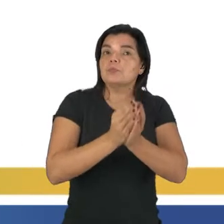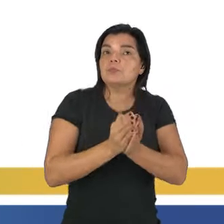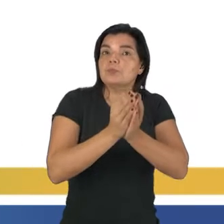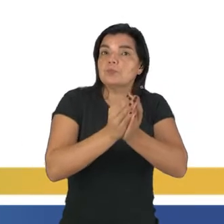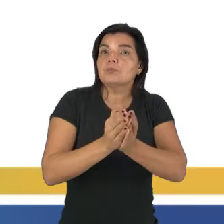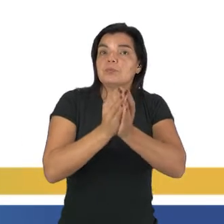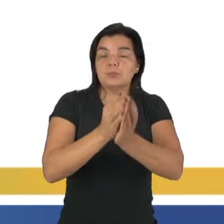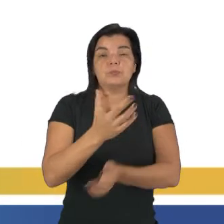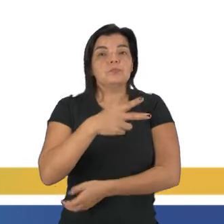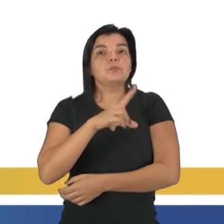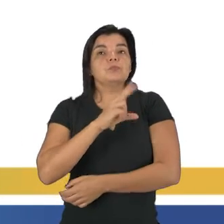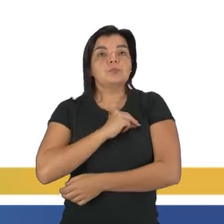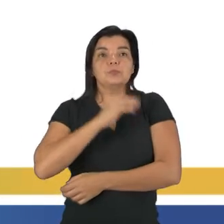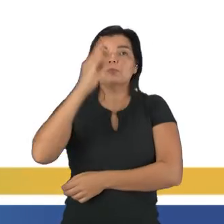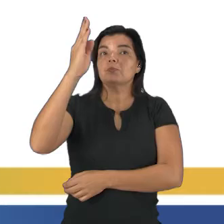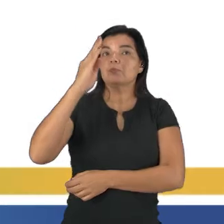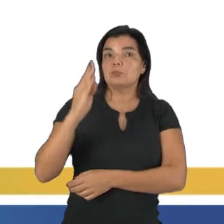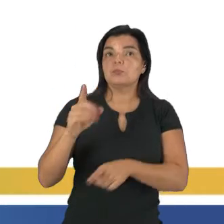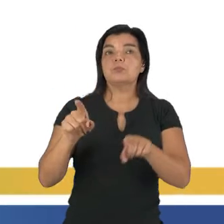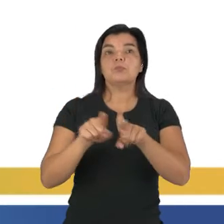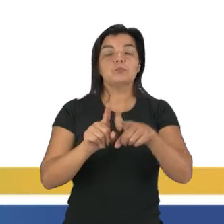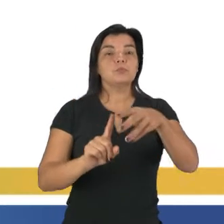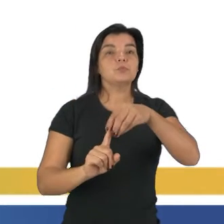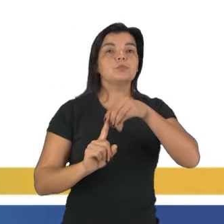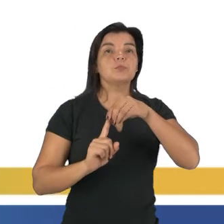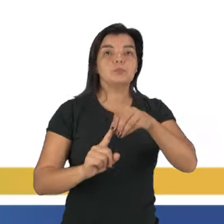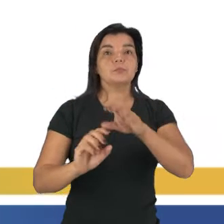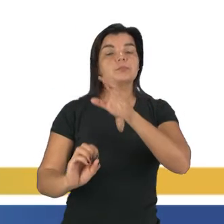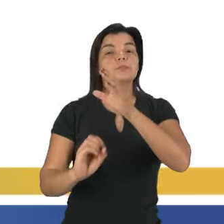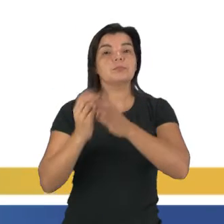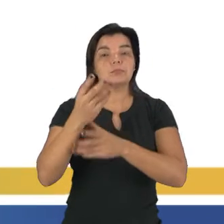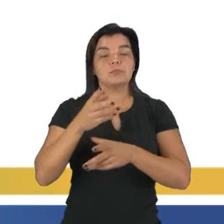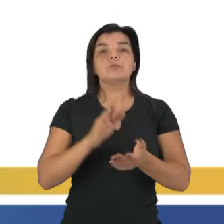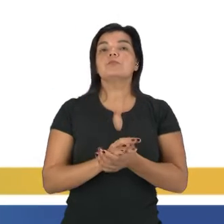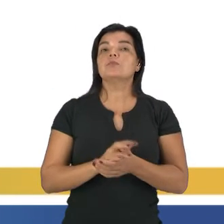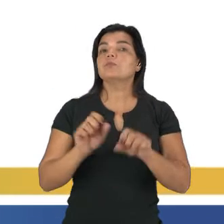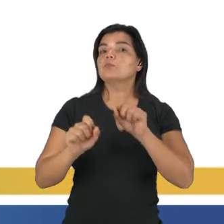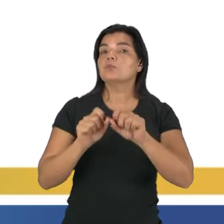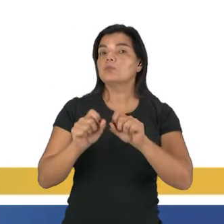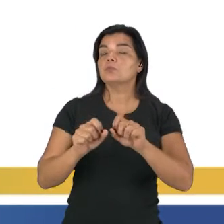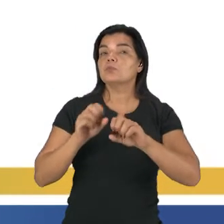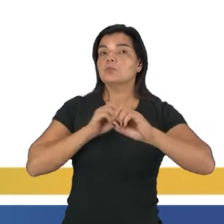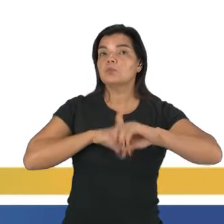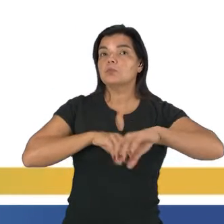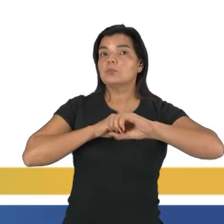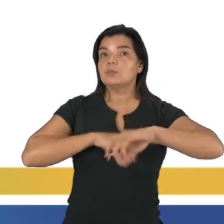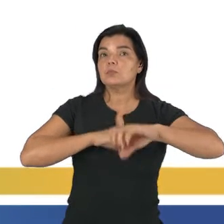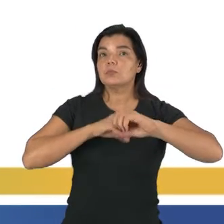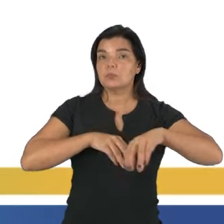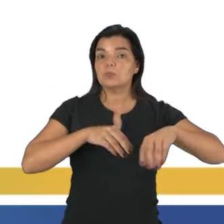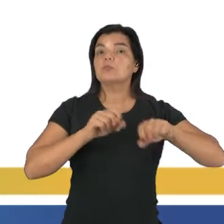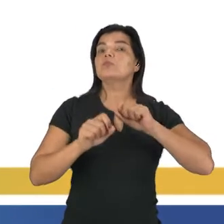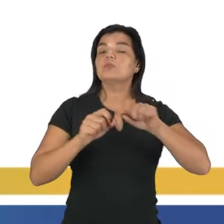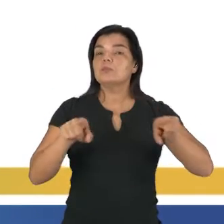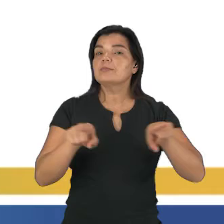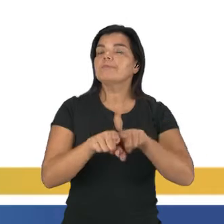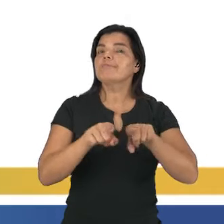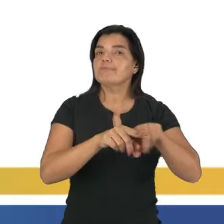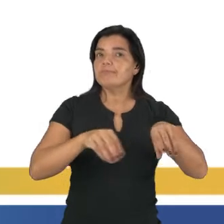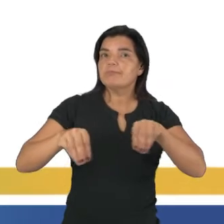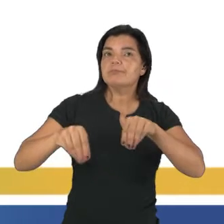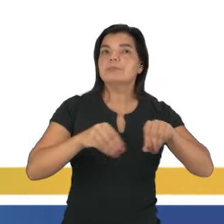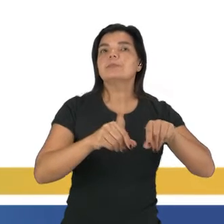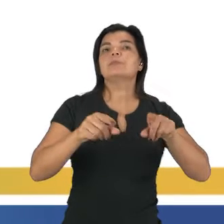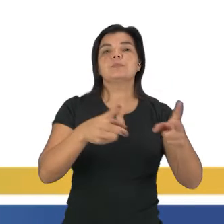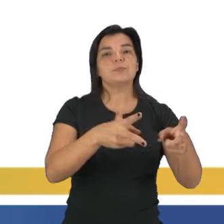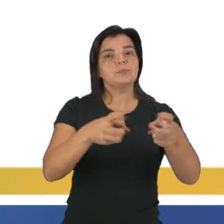navegações. Os portugueses ocuparam o Brasil com a intenção de realizar a colonização das terras e,